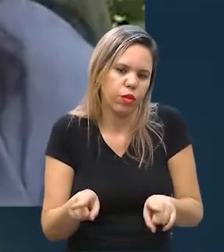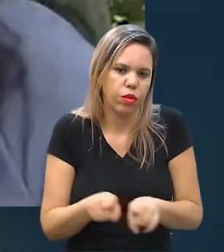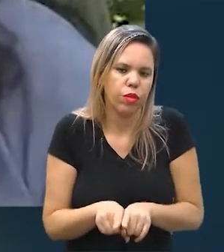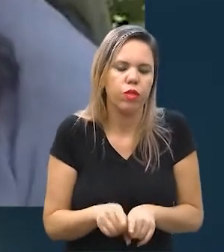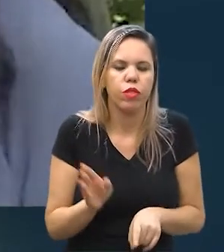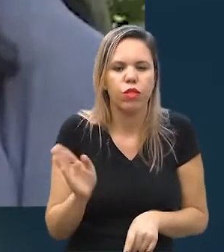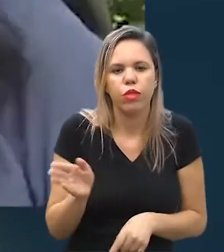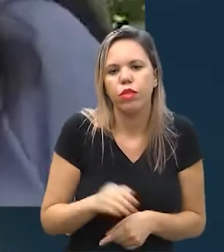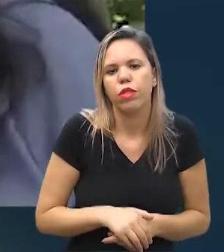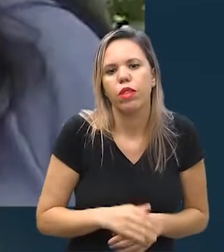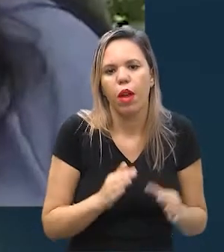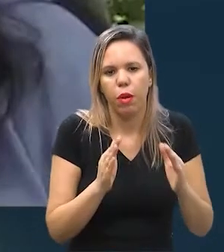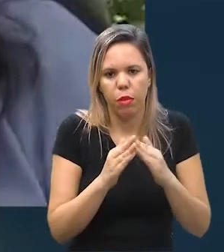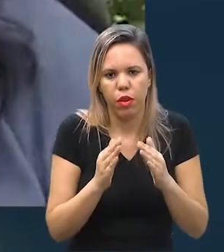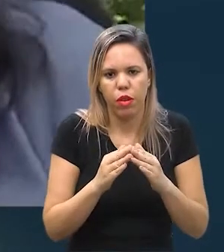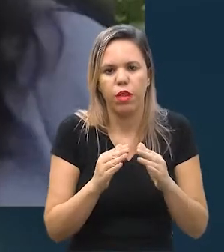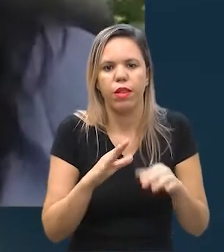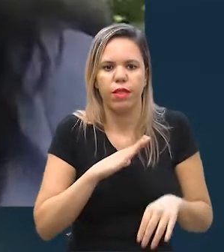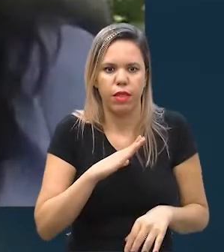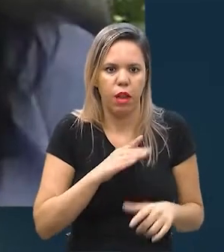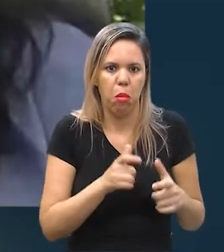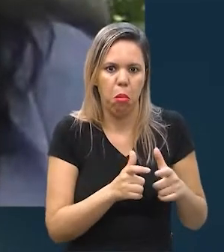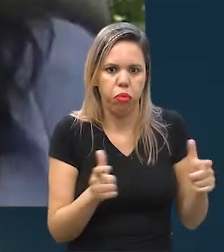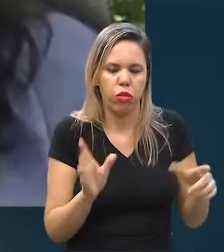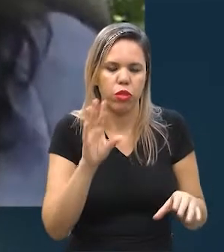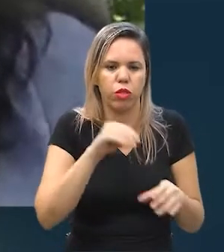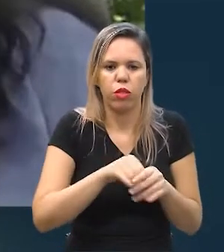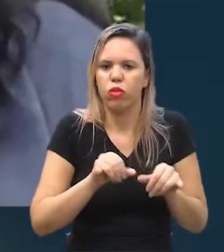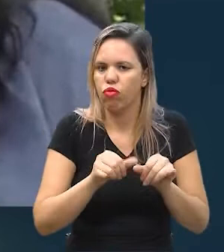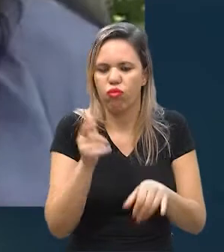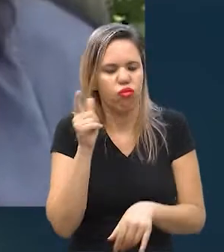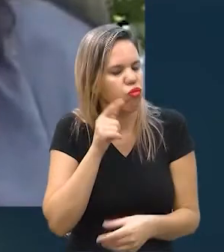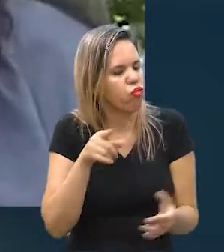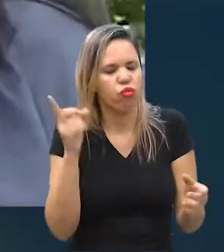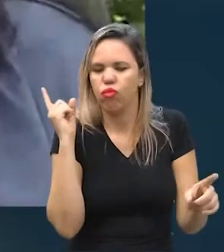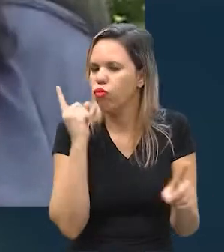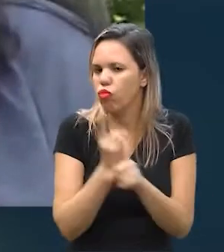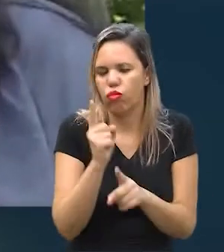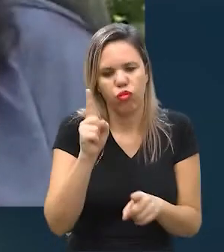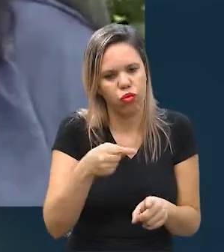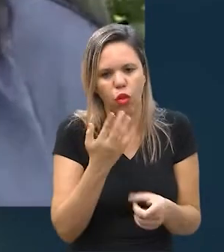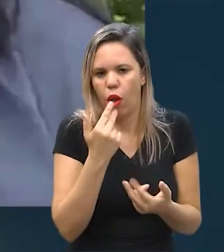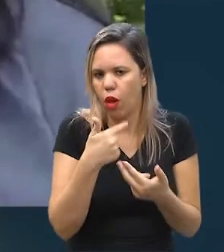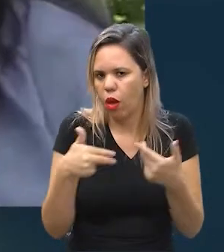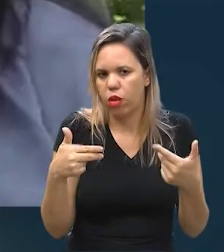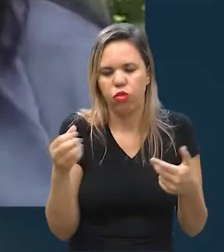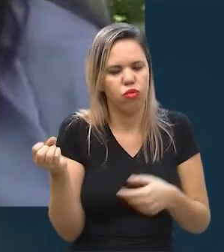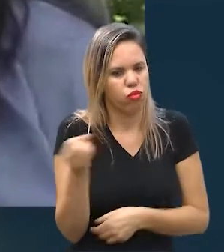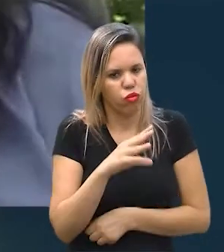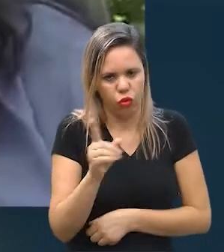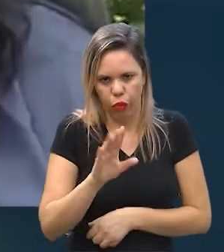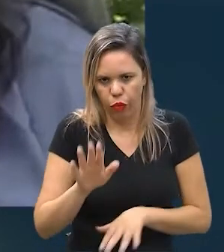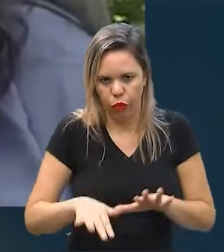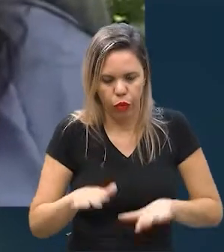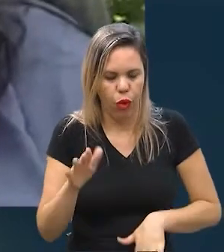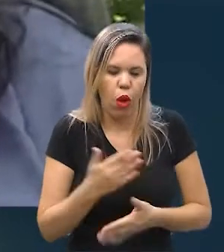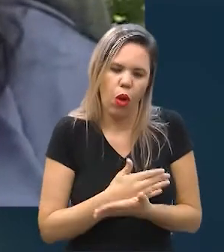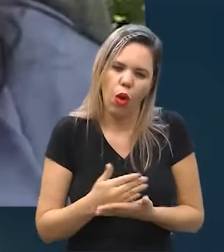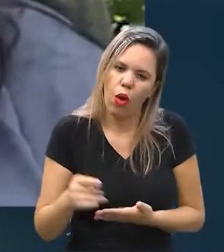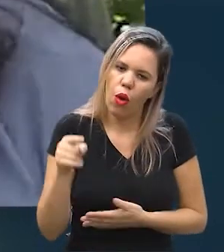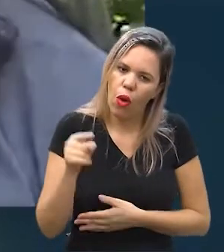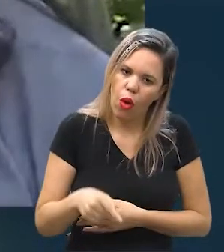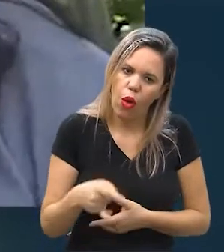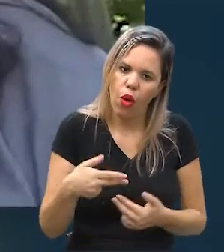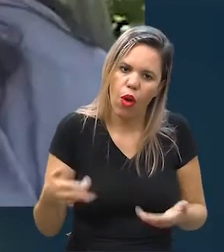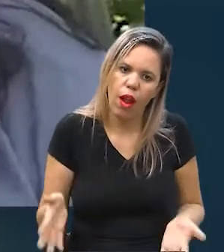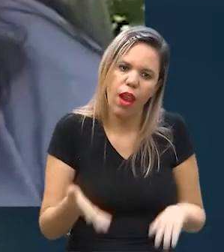já morou na cidade grande, sabe que dentro do mercado a gente não consegue encontrar esse alimento tão fresco. Então, começou que essa